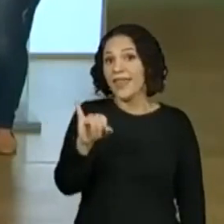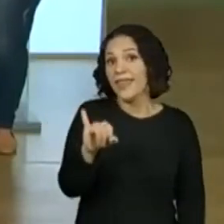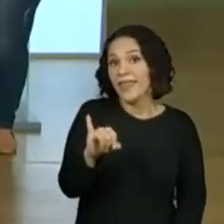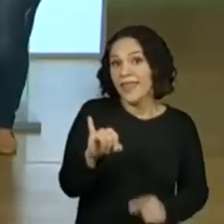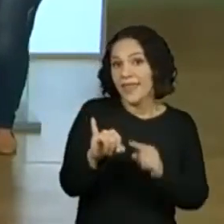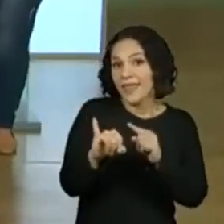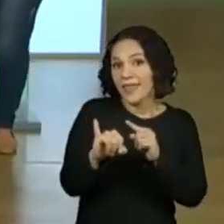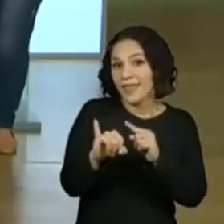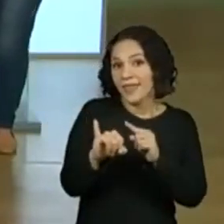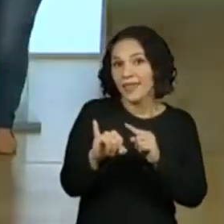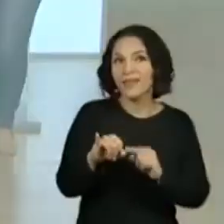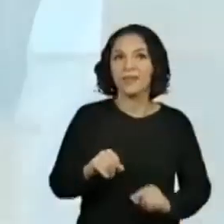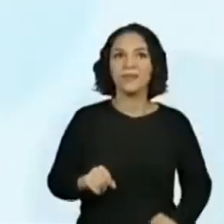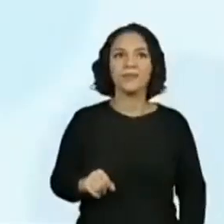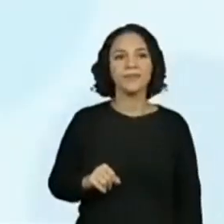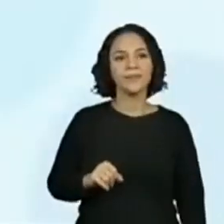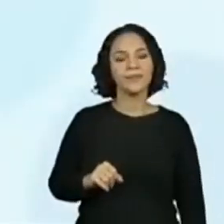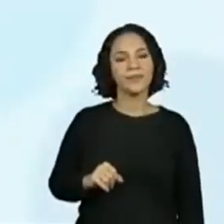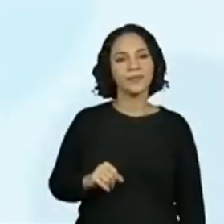Fê-I.